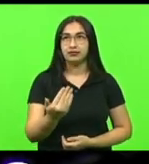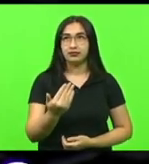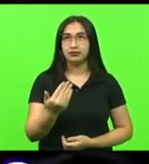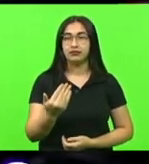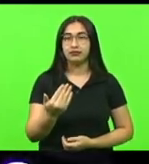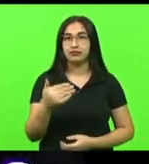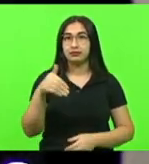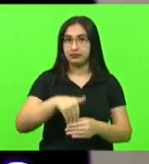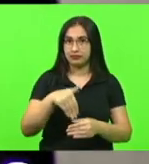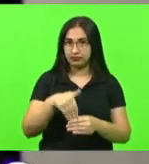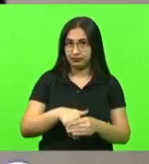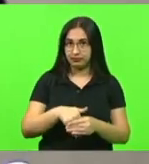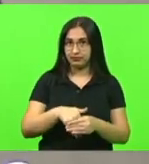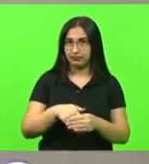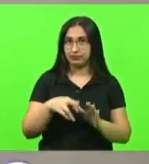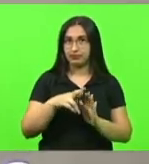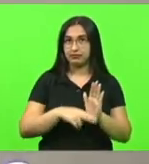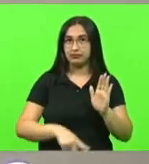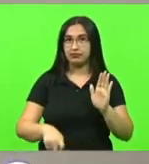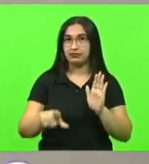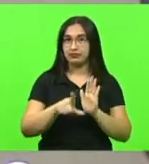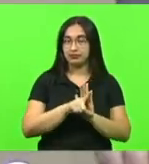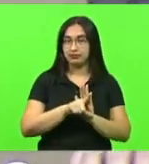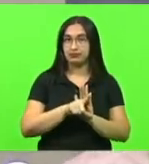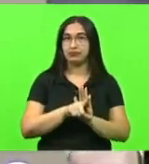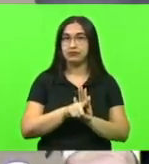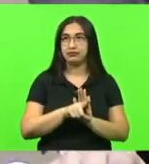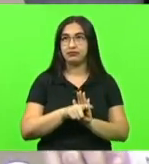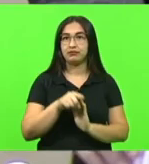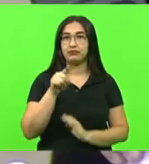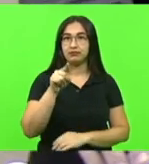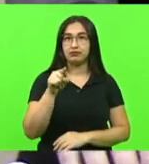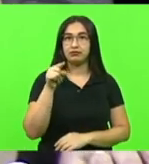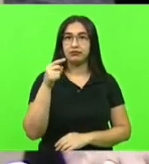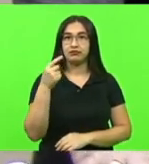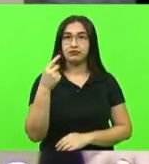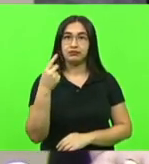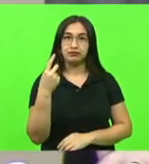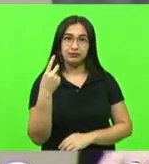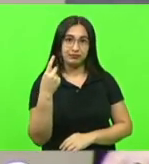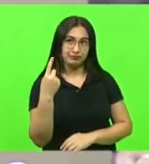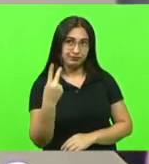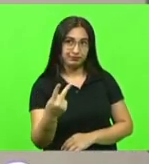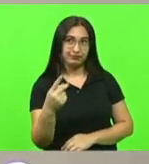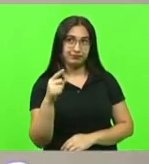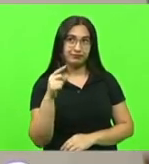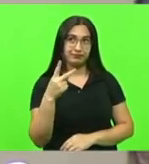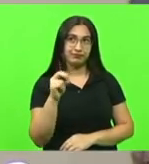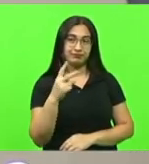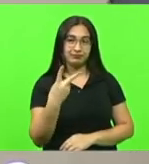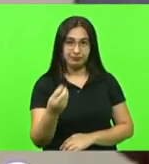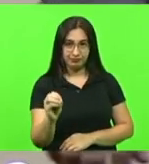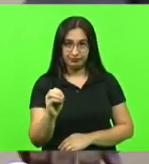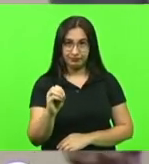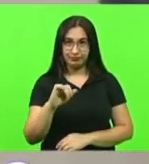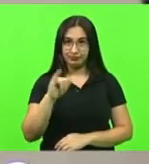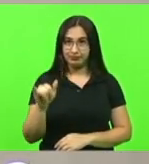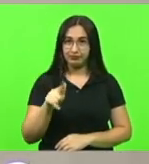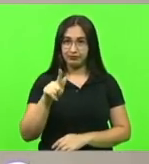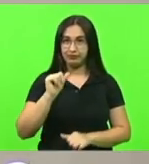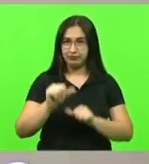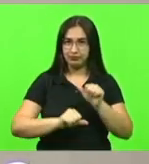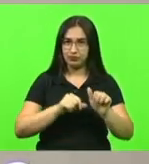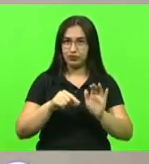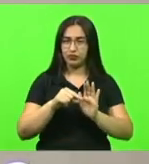Votação da redação final do projeto de lei 1.2.2021, autor deputado Júlio Garcia, altera o anexo